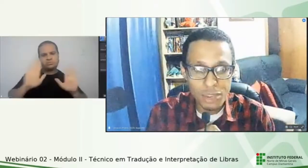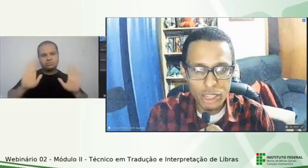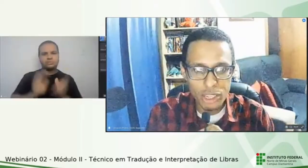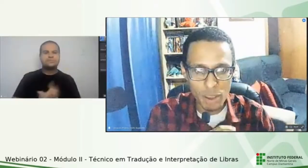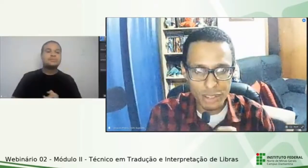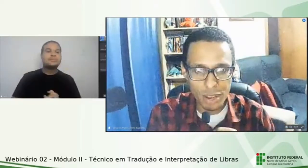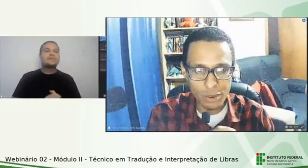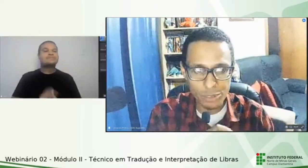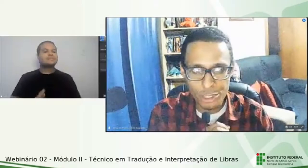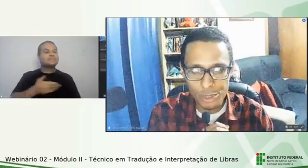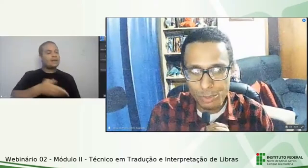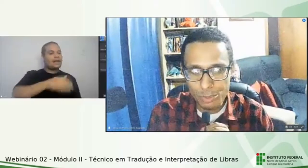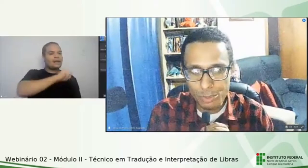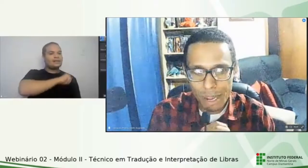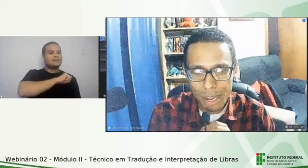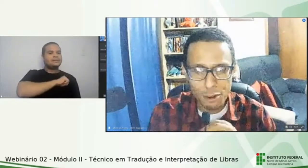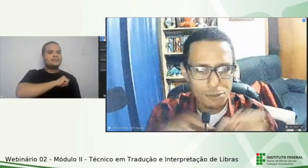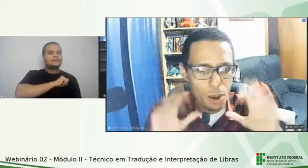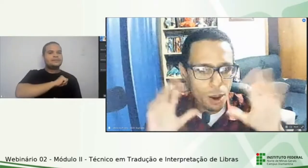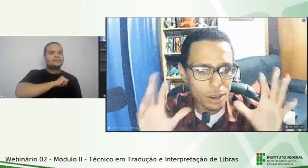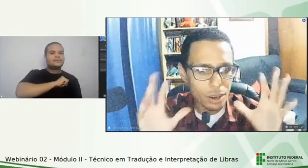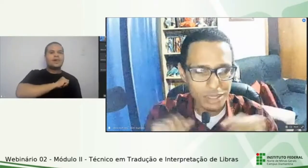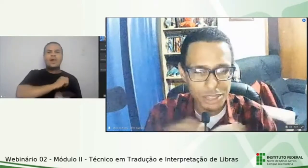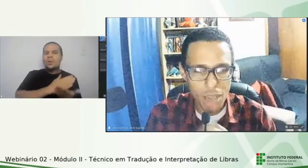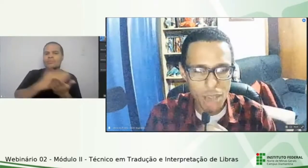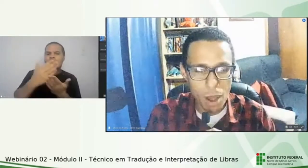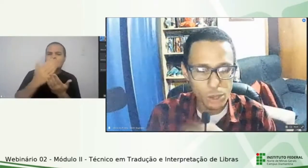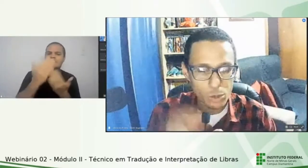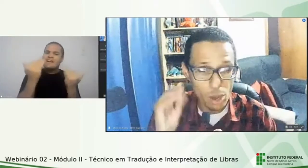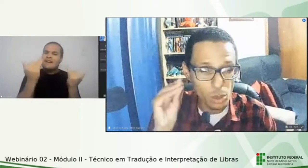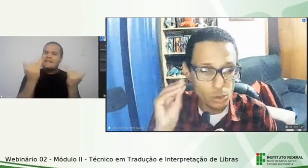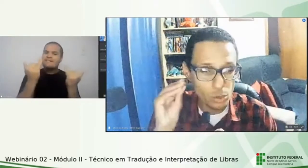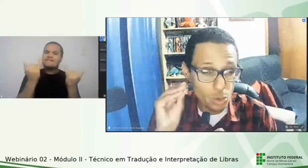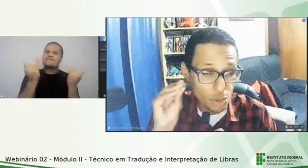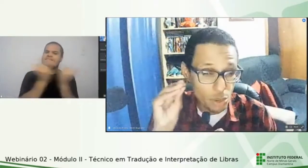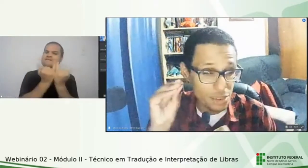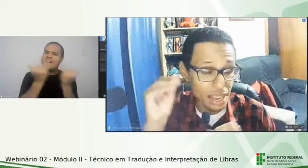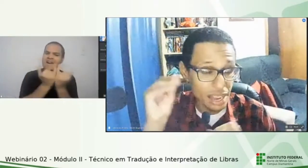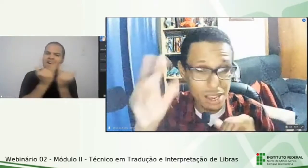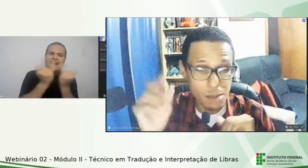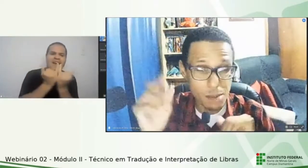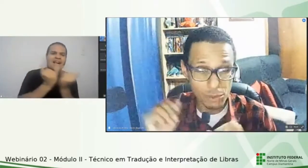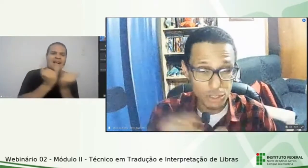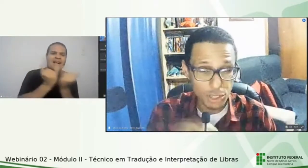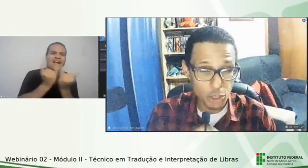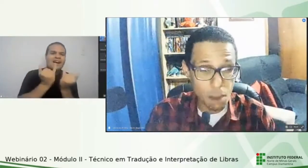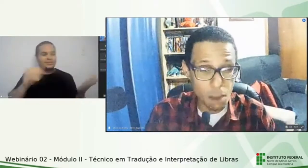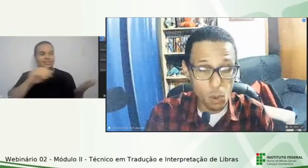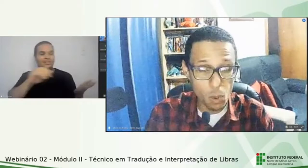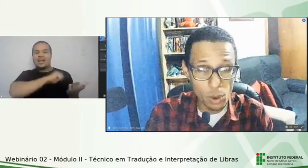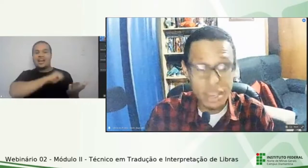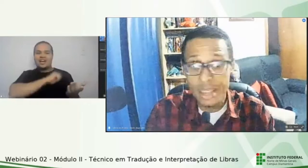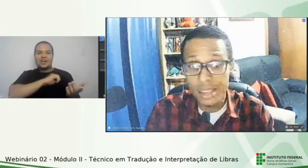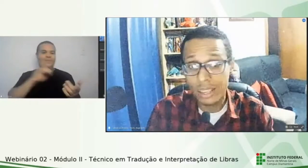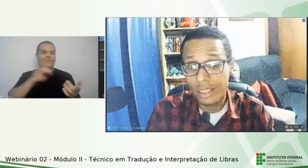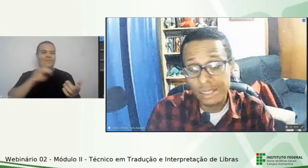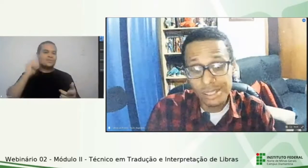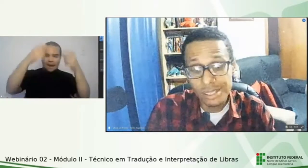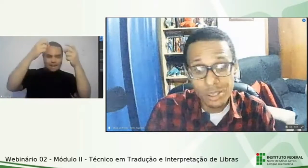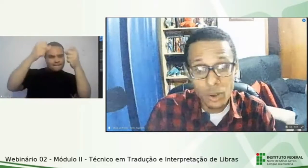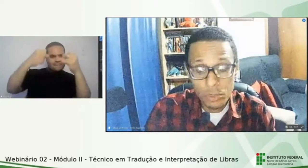cria uma situação de uma fofoca em sala de aula, o aluno surdo quer falar para você de alguma coisa,